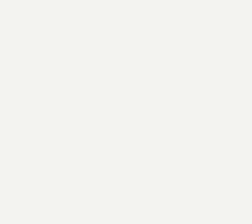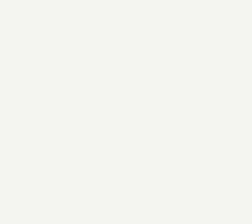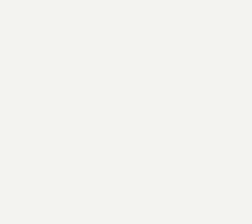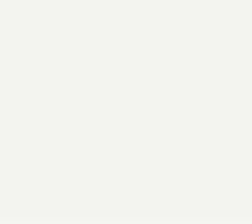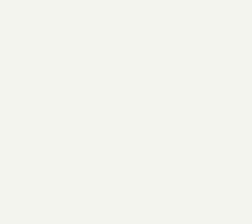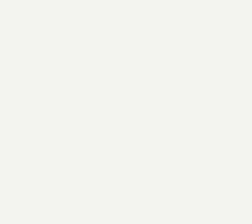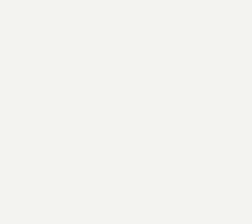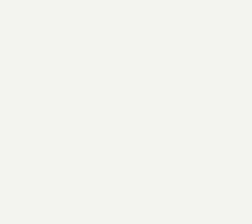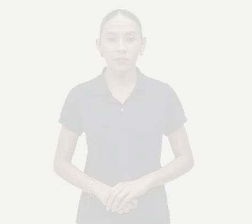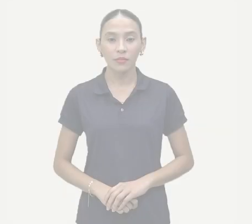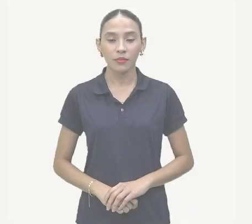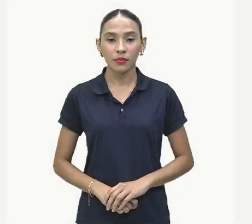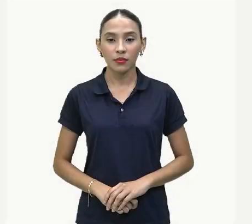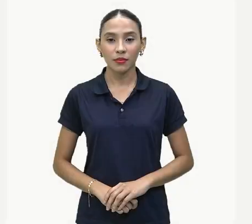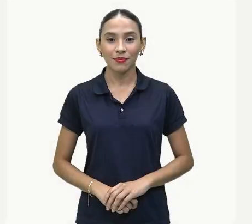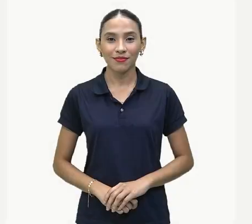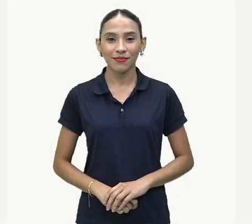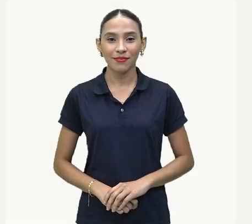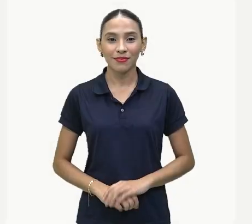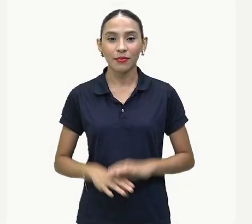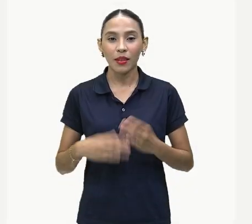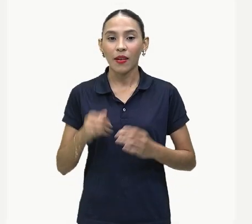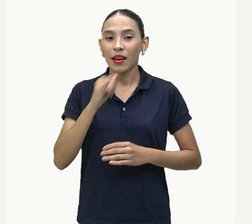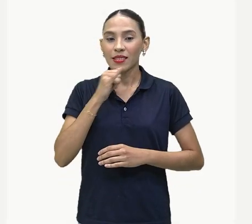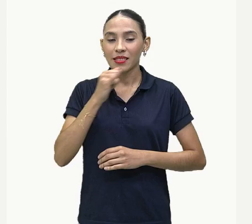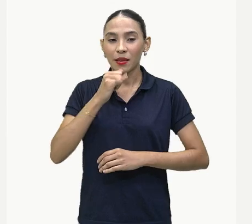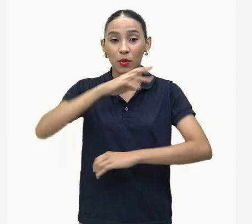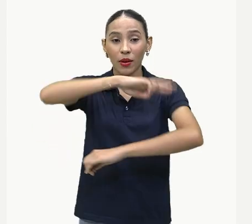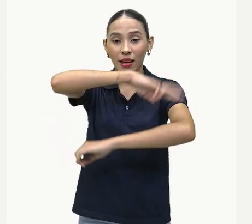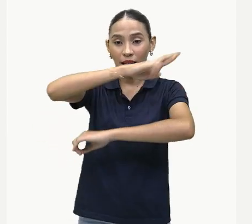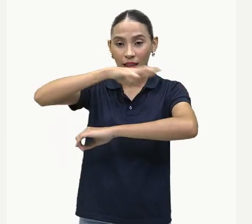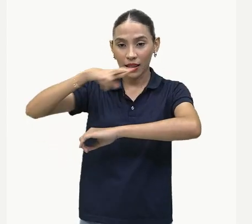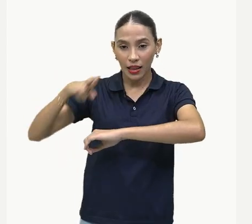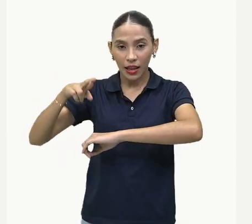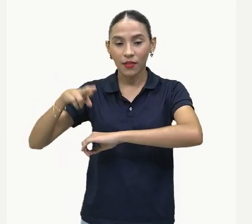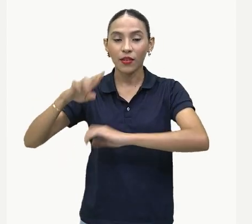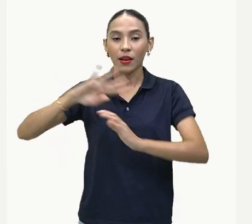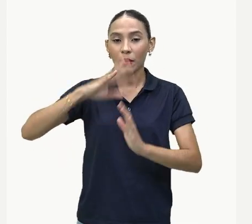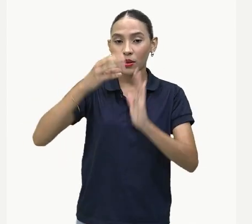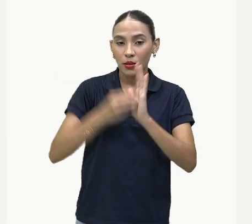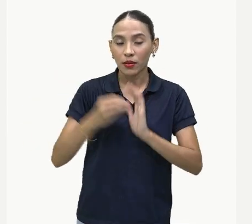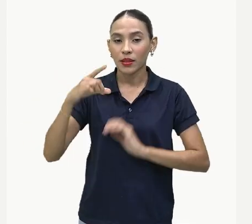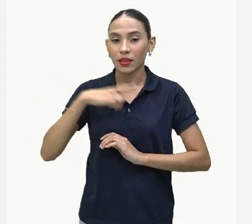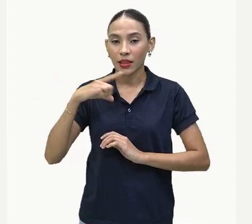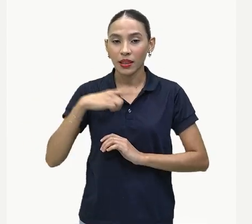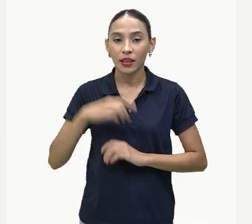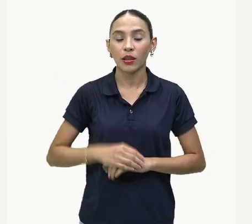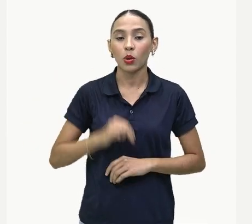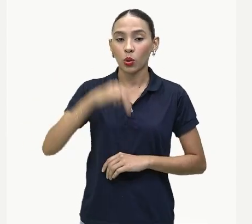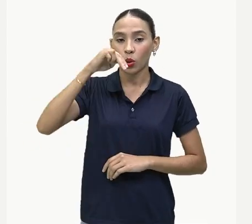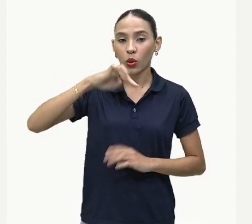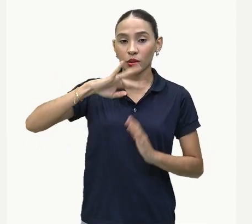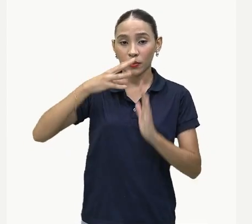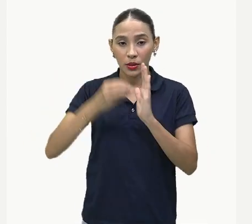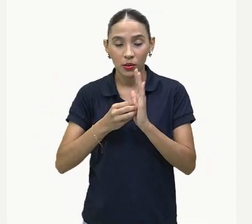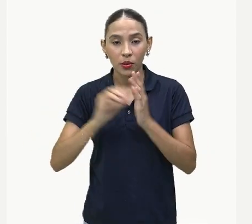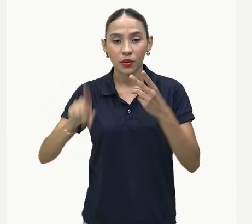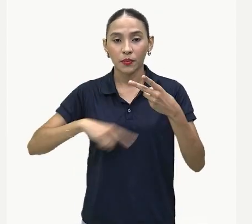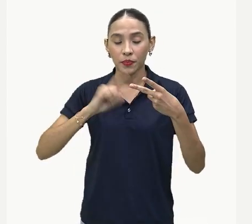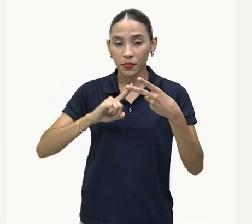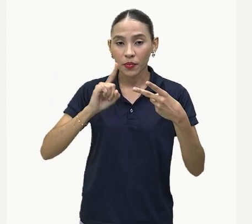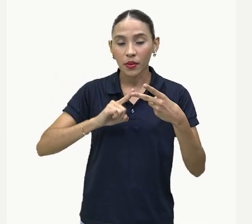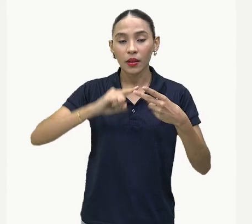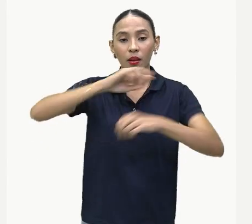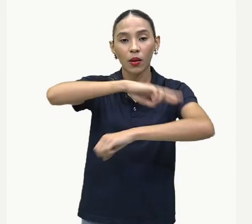representando os planaltos do relevo amazônico. Aí nós vamos ter os planaltos residuais norte-amazônico, os